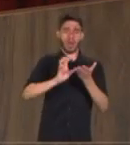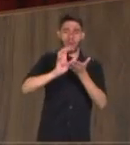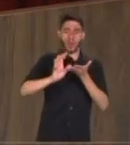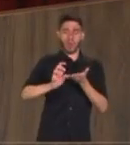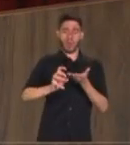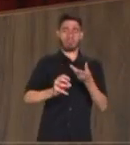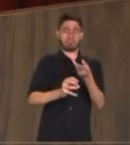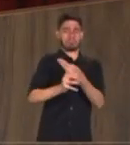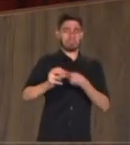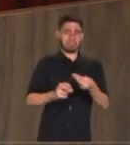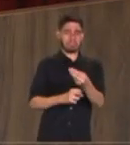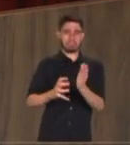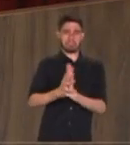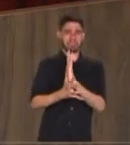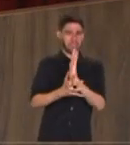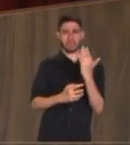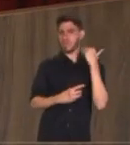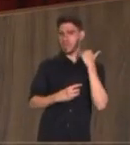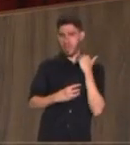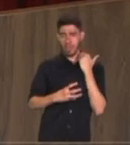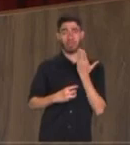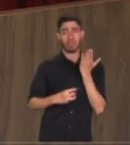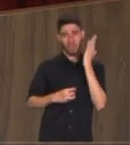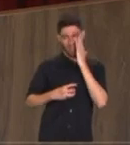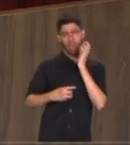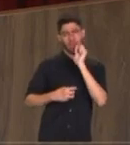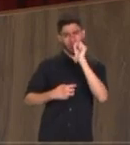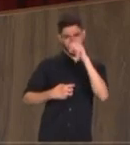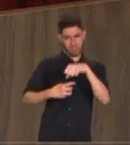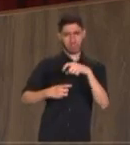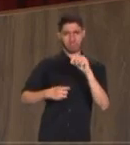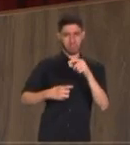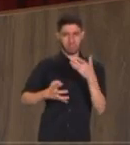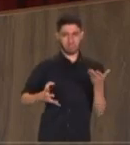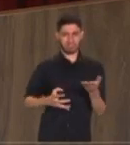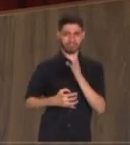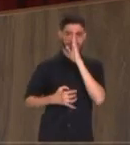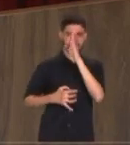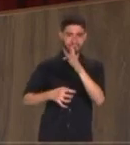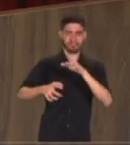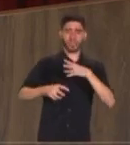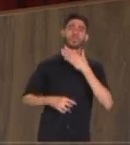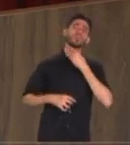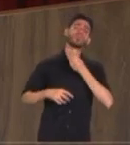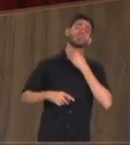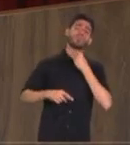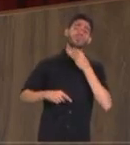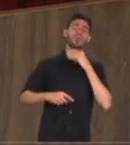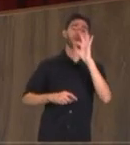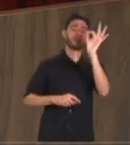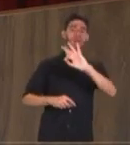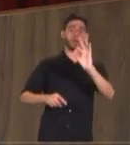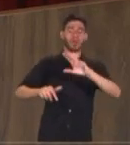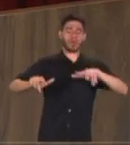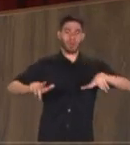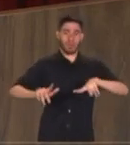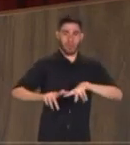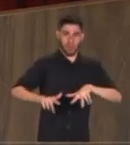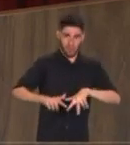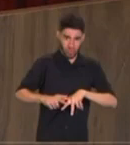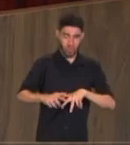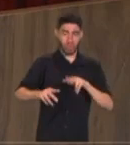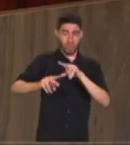financeira, entendo aqui que se impõe, sim, o reconhecimento, desde logo, da fraude à cota de gênero. Por isso, senhor presidente, eu